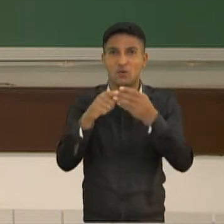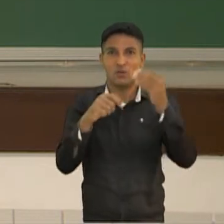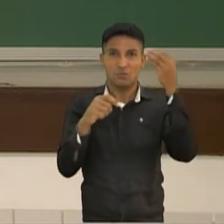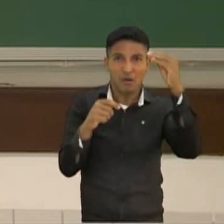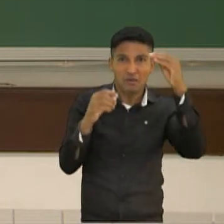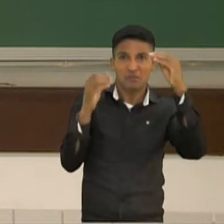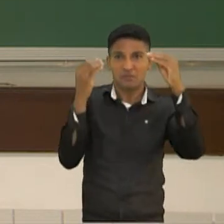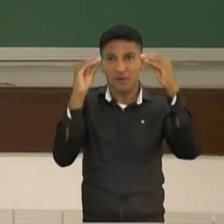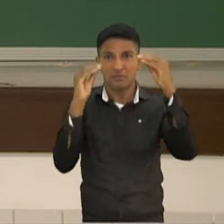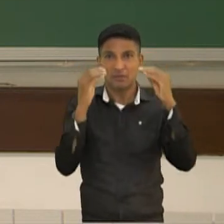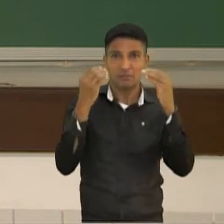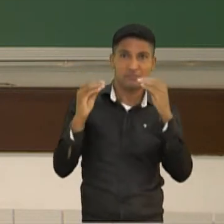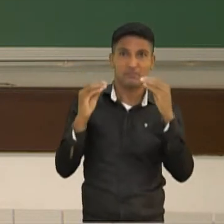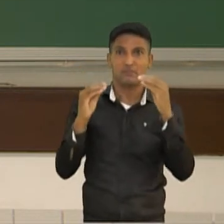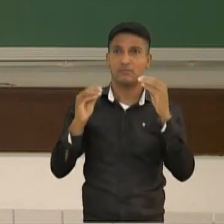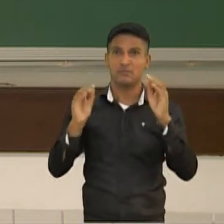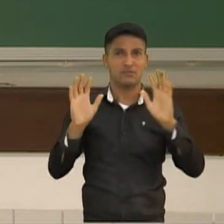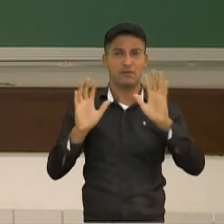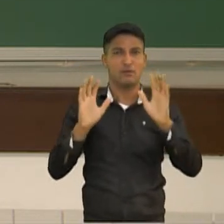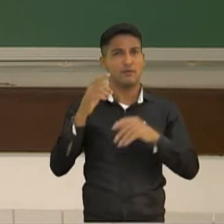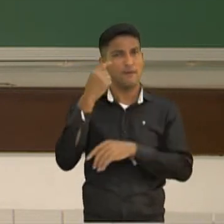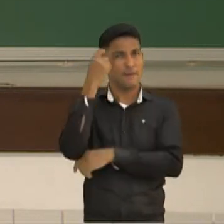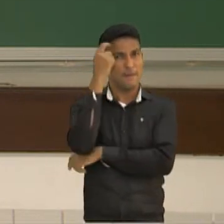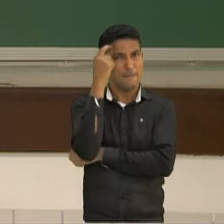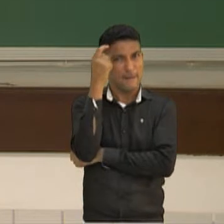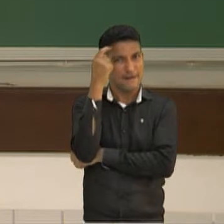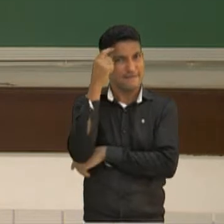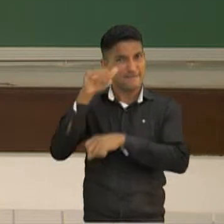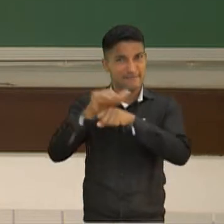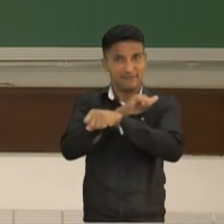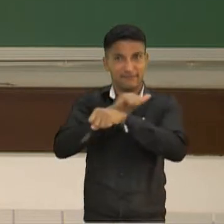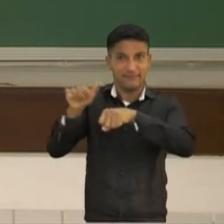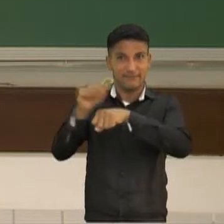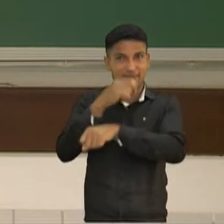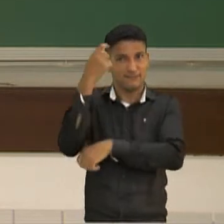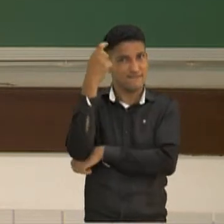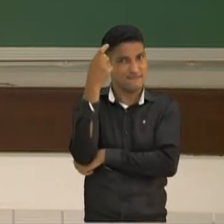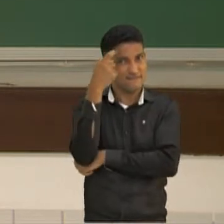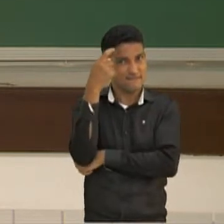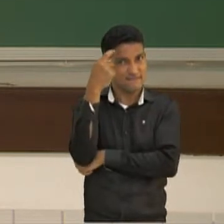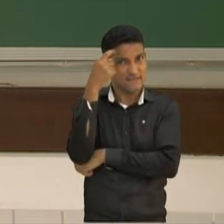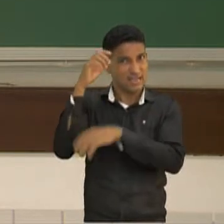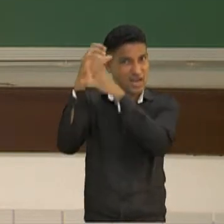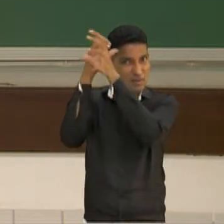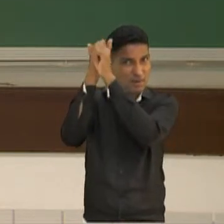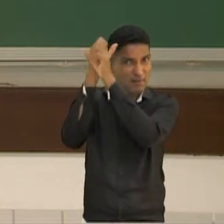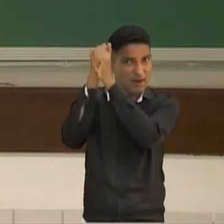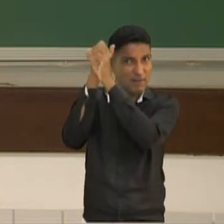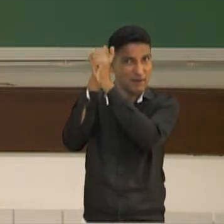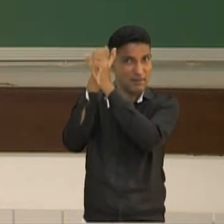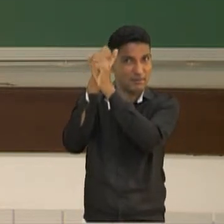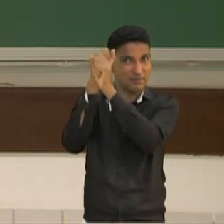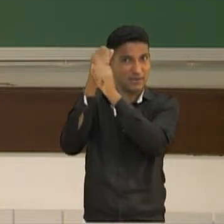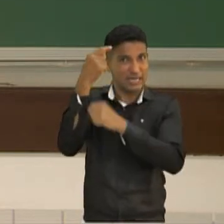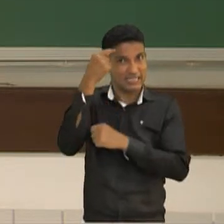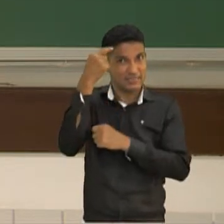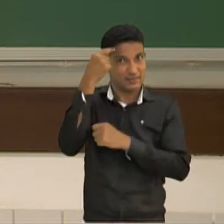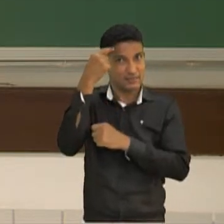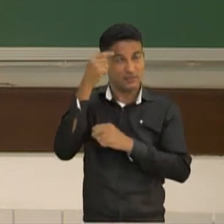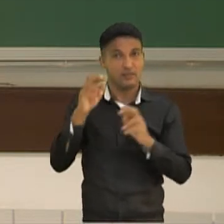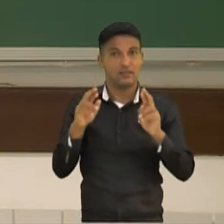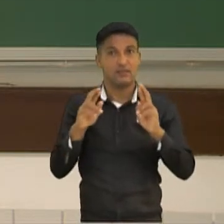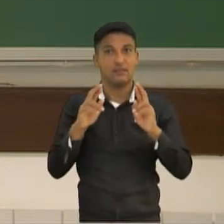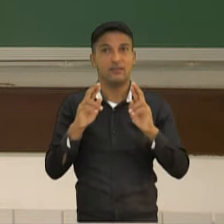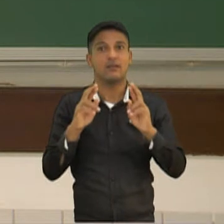Você pode fazer o quê? Com estratégia de cálculo mental. E veja bem, estratégia de cálculo mental é diferente de eu fazer a